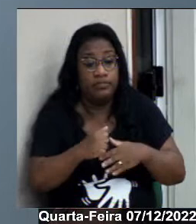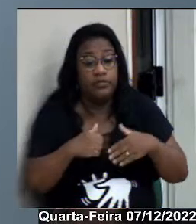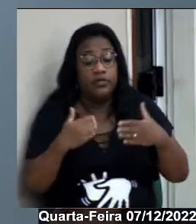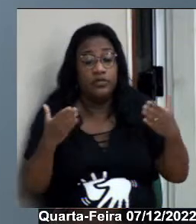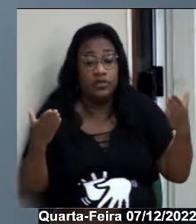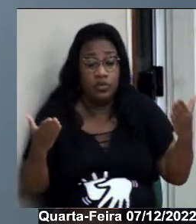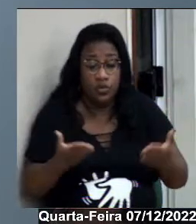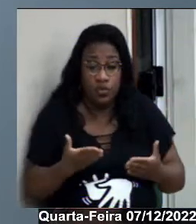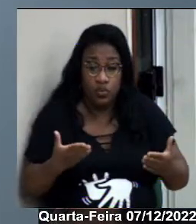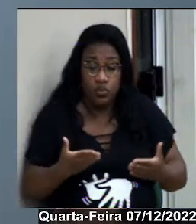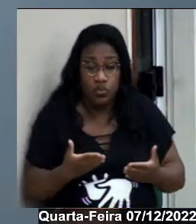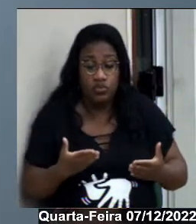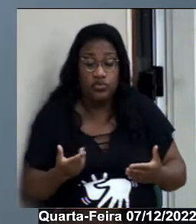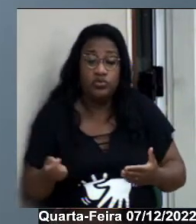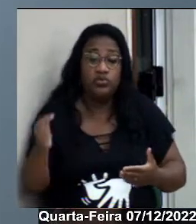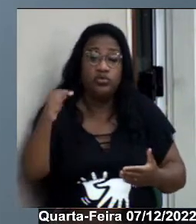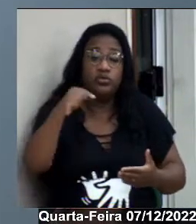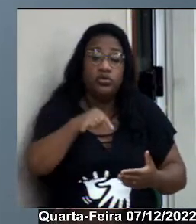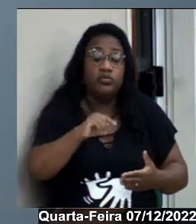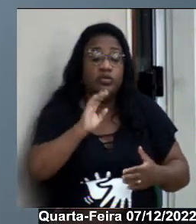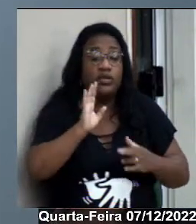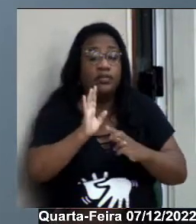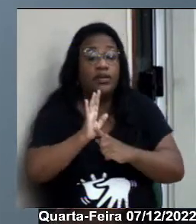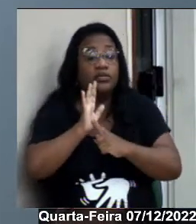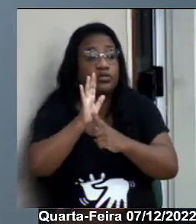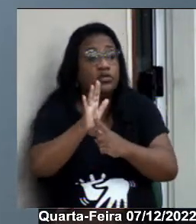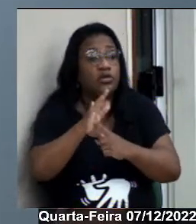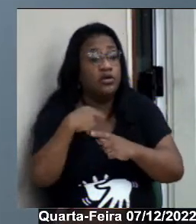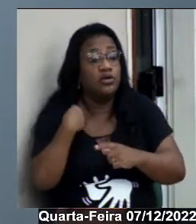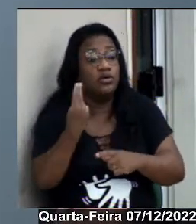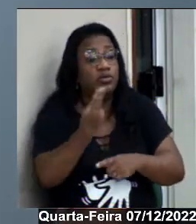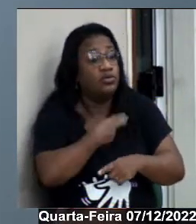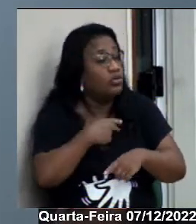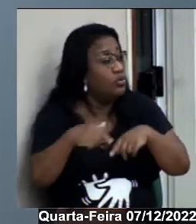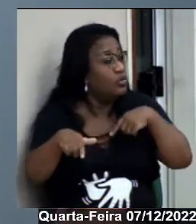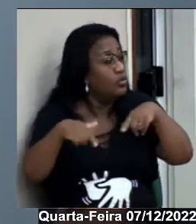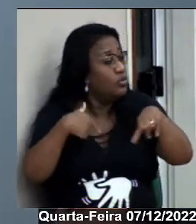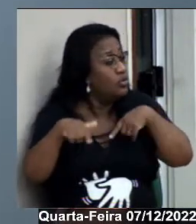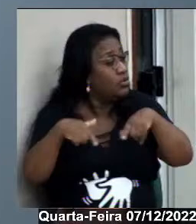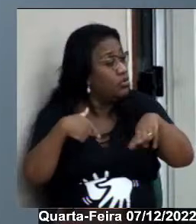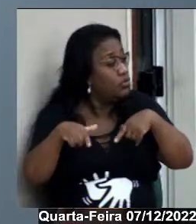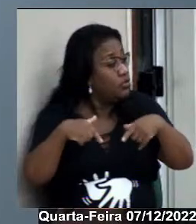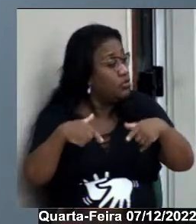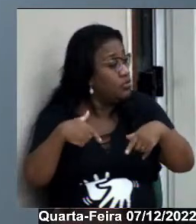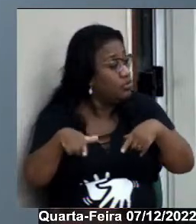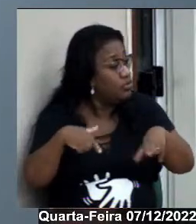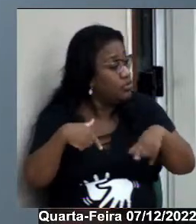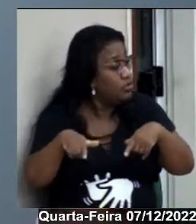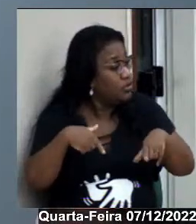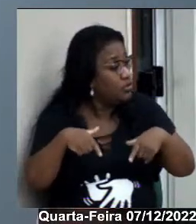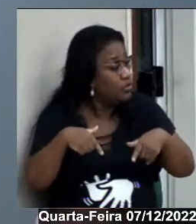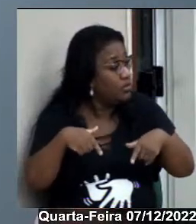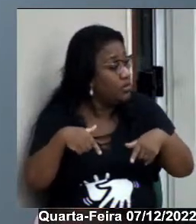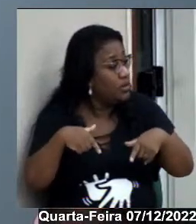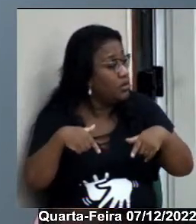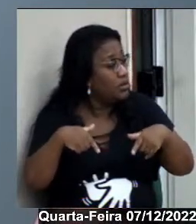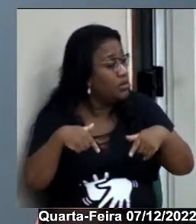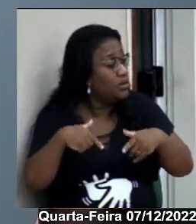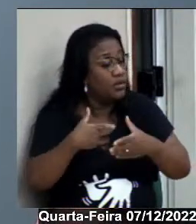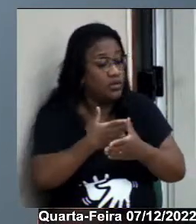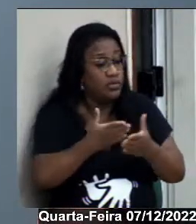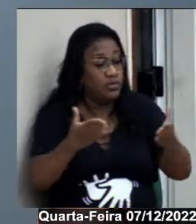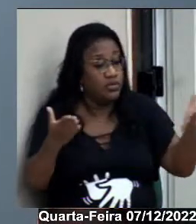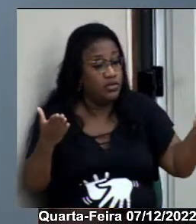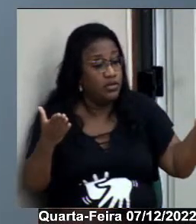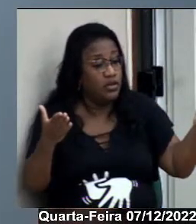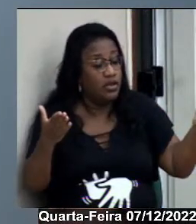por isso nós viemos aqui hoje, para apresentar o nosso trabalho para vocês. Trouxemos aí um presente para vocês, porque nós queremos que vocês vistam